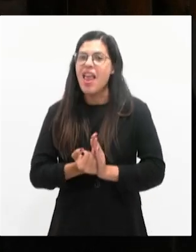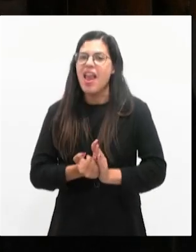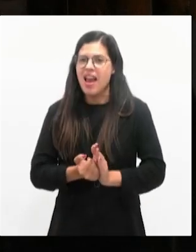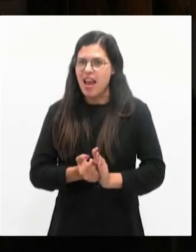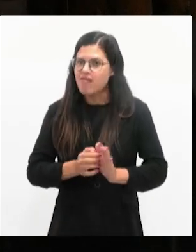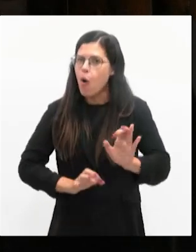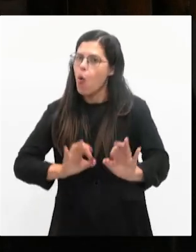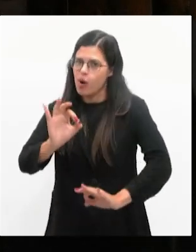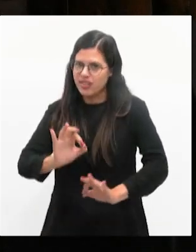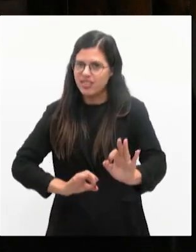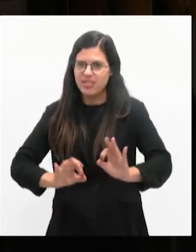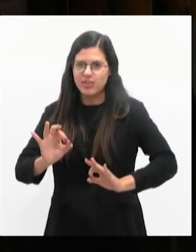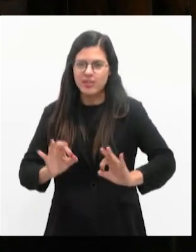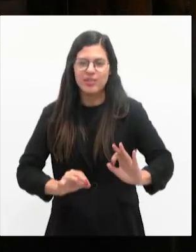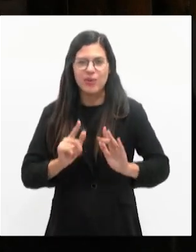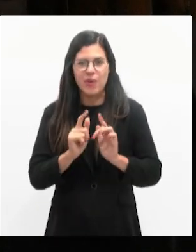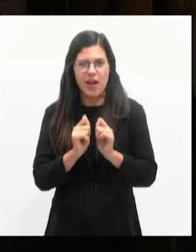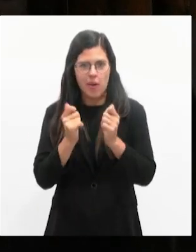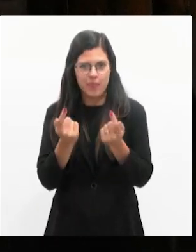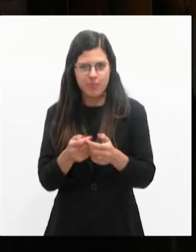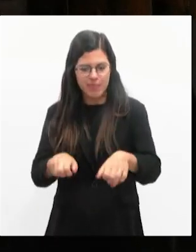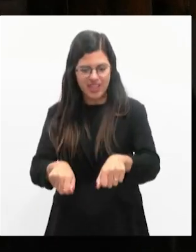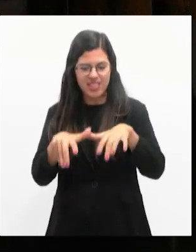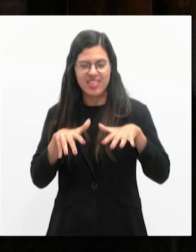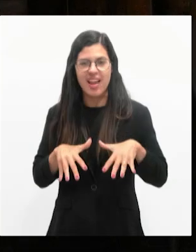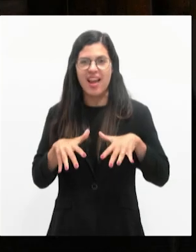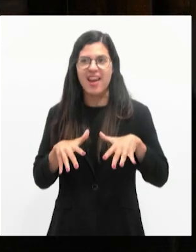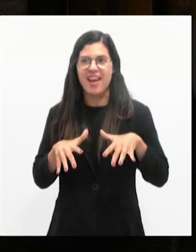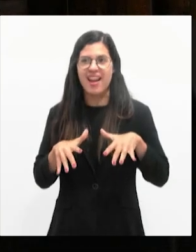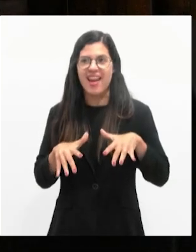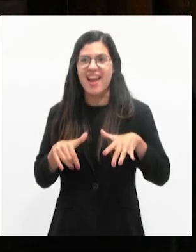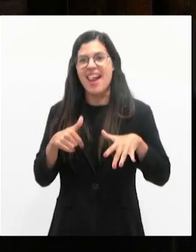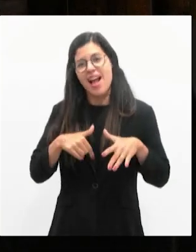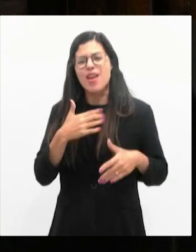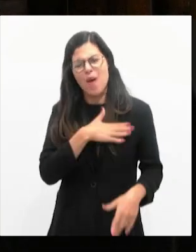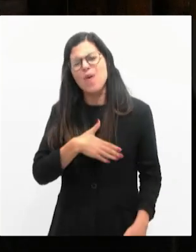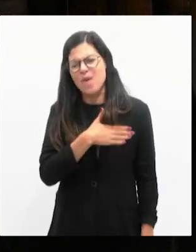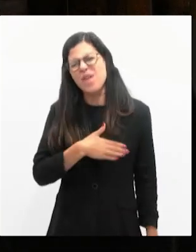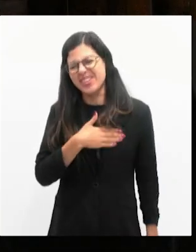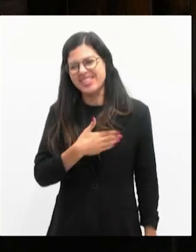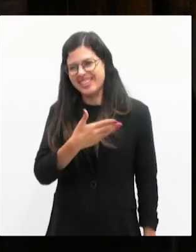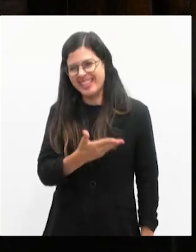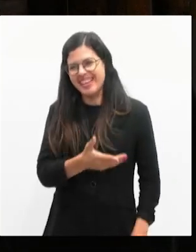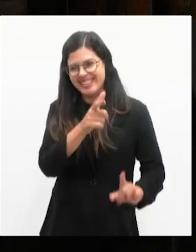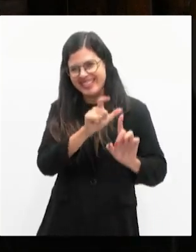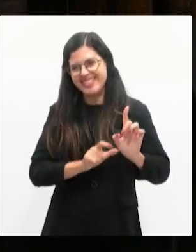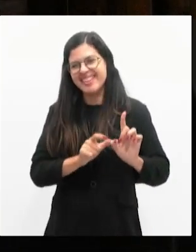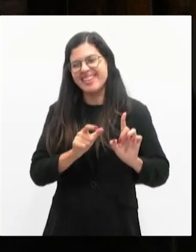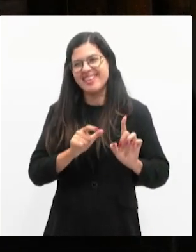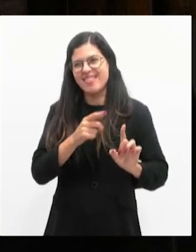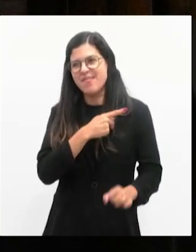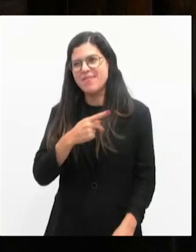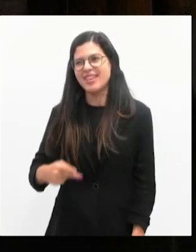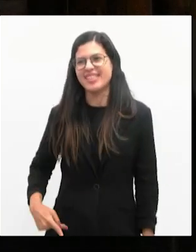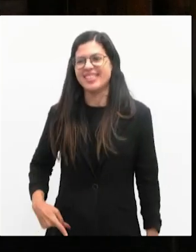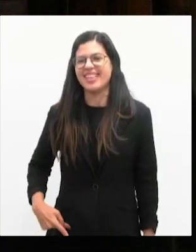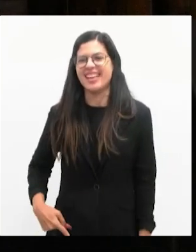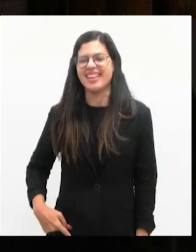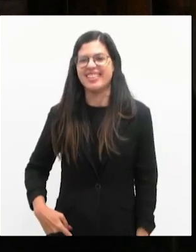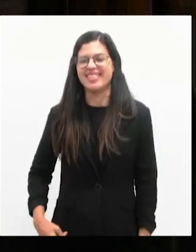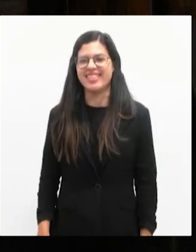ordem na casa. E aí ficou na minha preferência como presidente. Botou ordem na